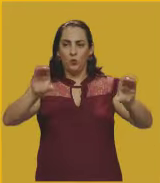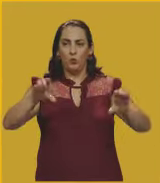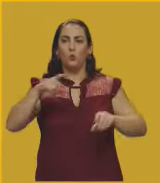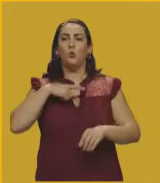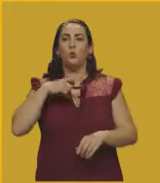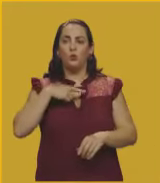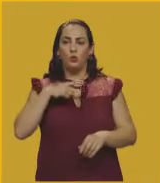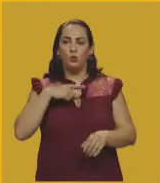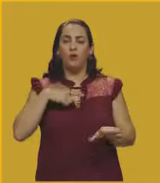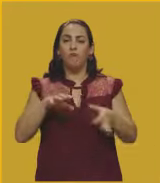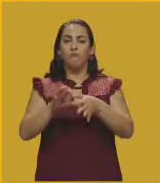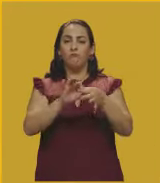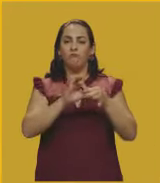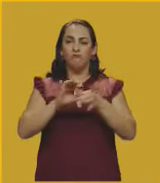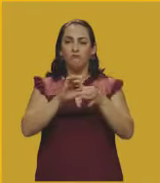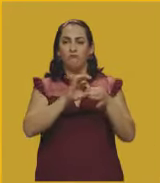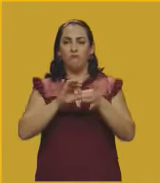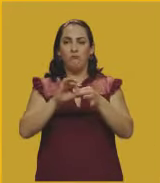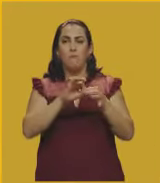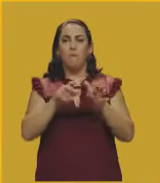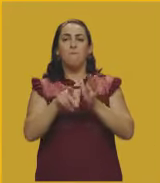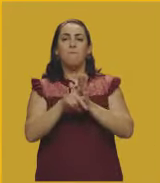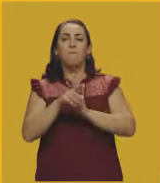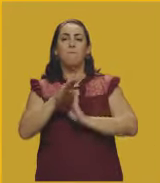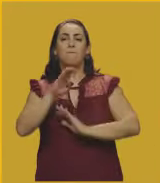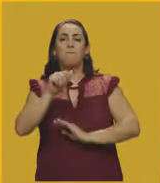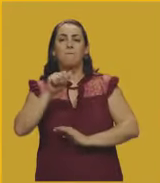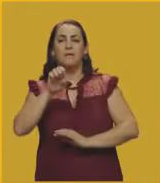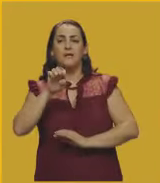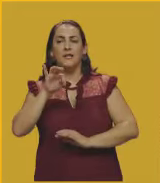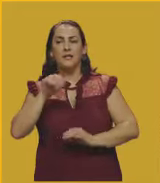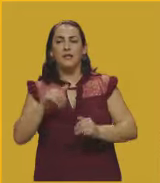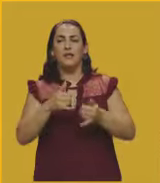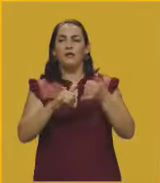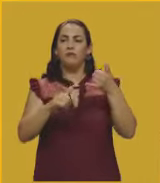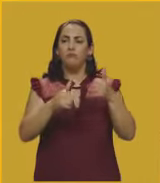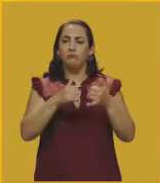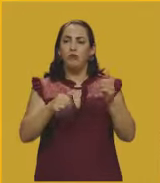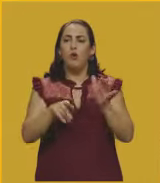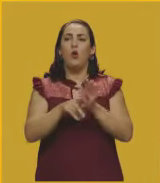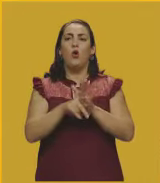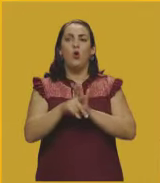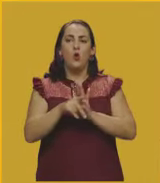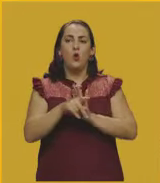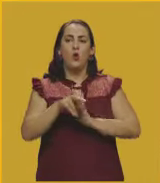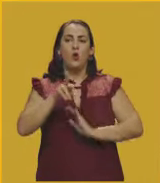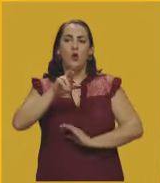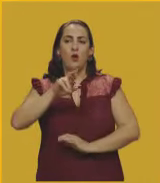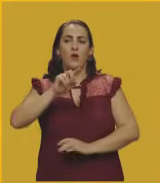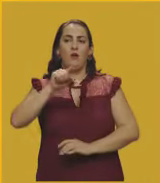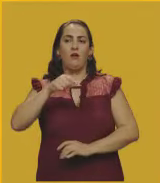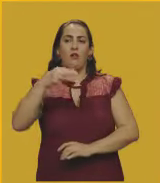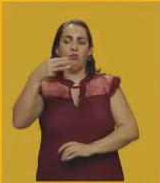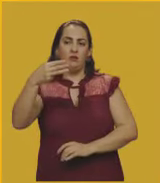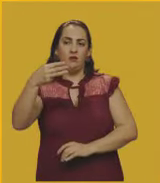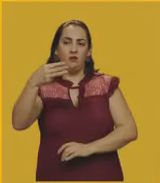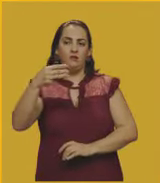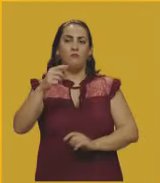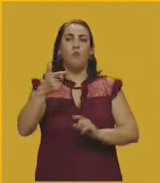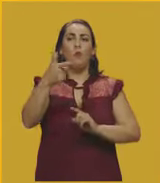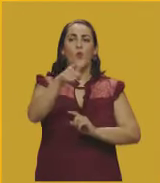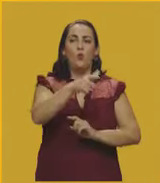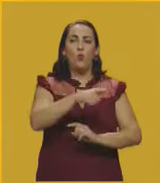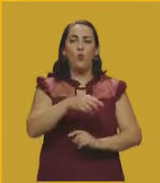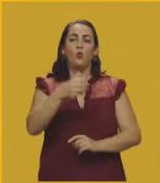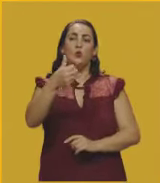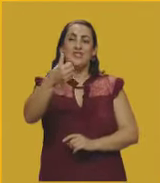bateria. O valor das resistências tem uma resistência R1 de 3 ohms e os demais resistores são de 6 ohms